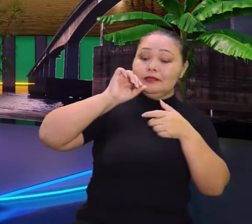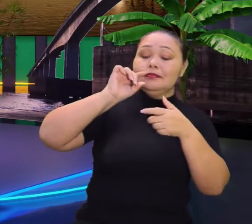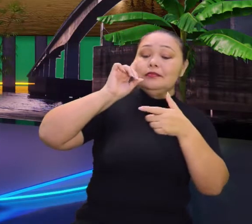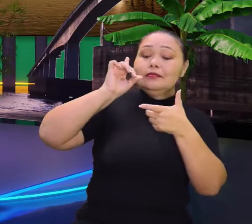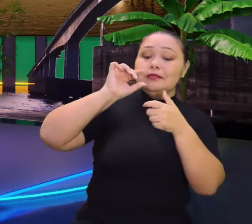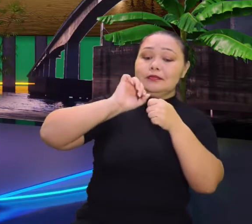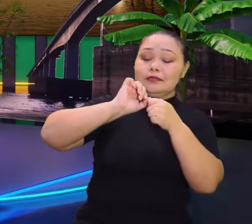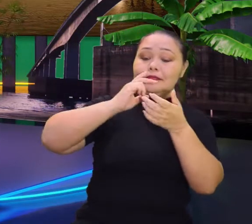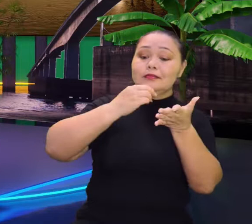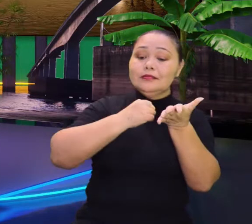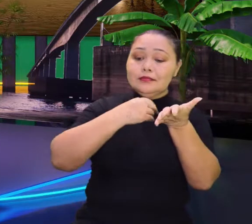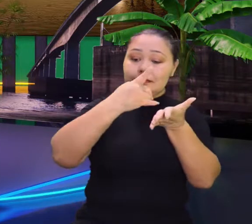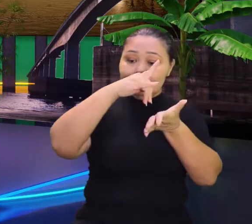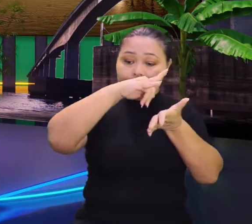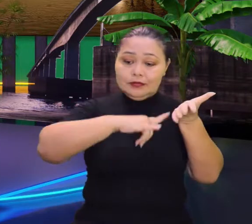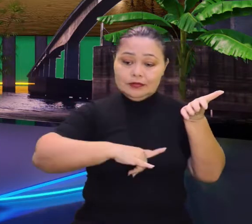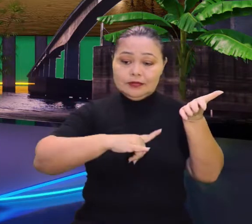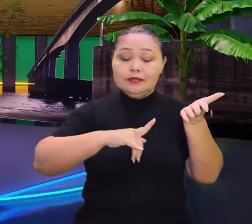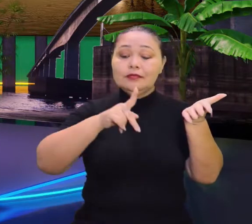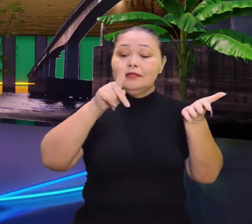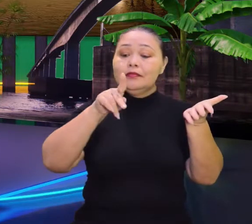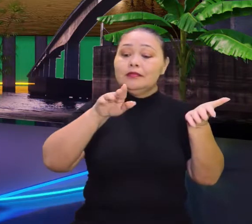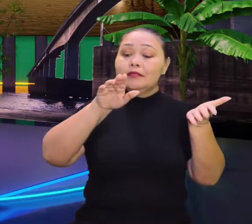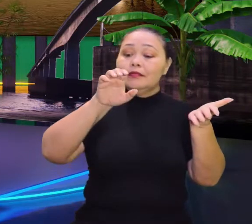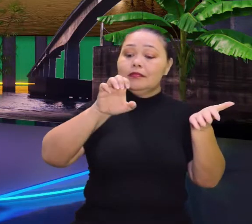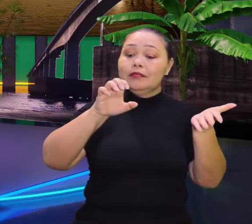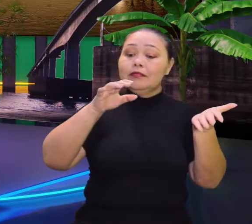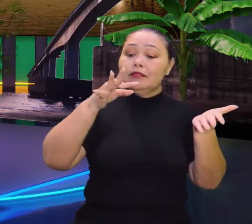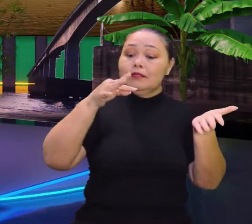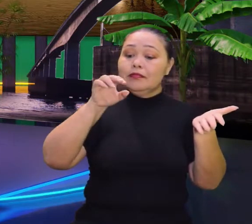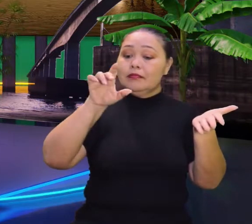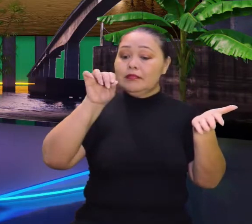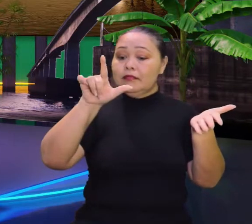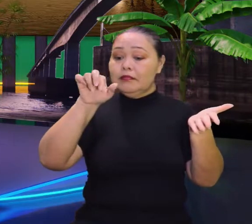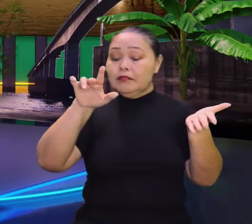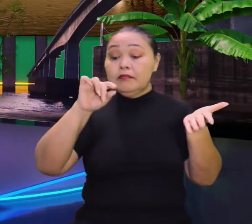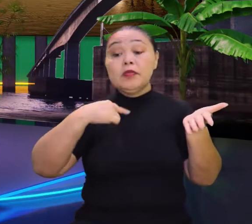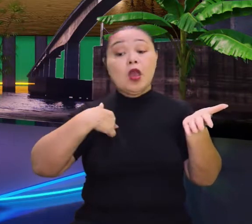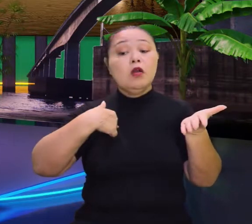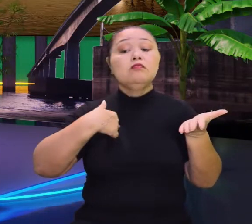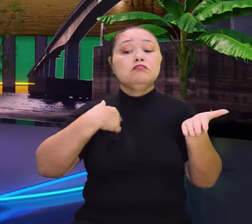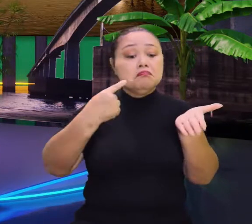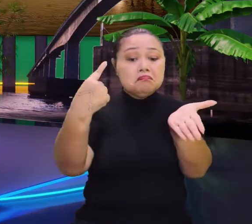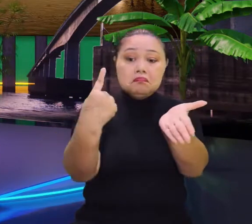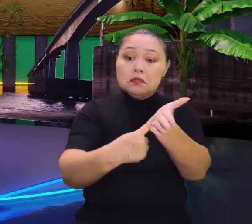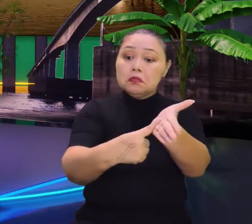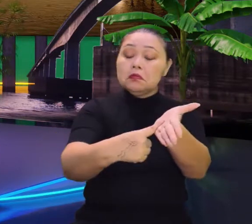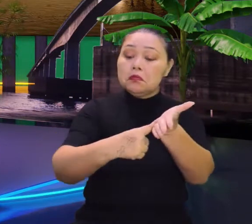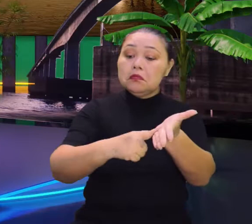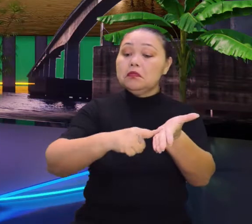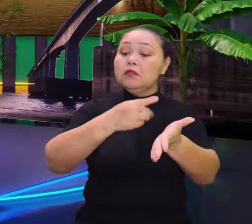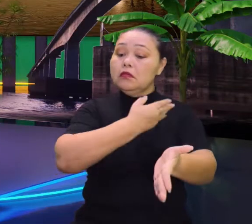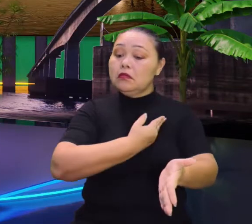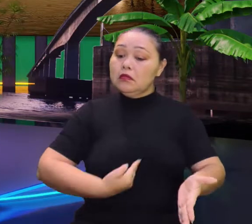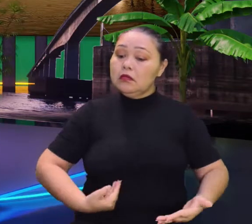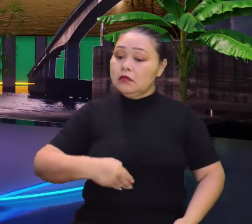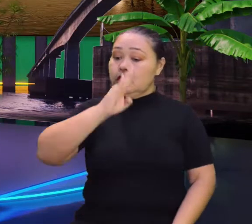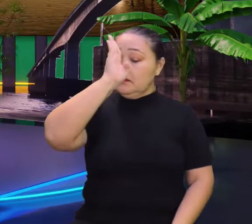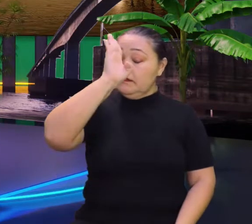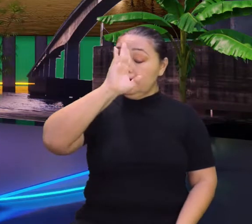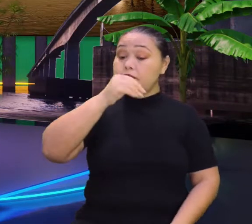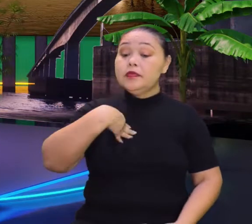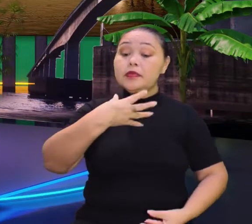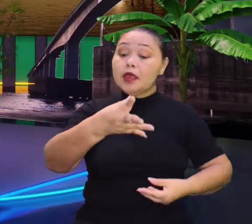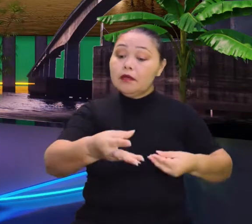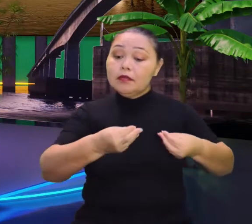de Petrópolis. Muito bem, isso mesmo. Que foi um comprometimento do governo brasileiro em troca do